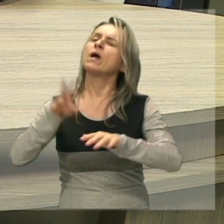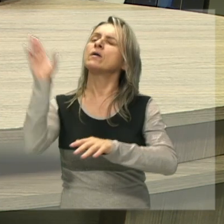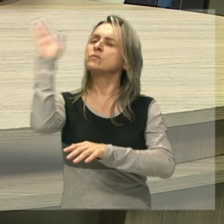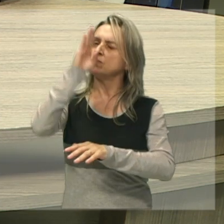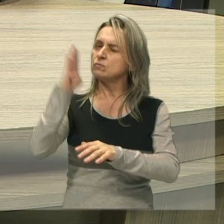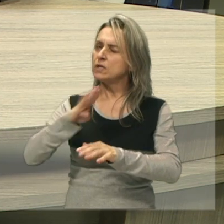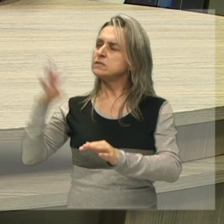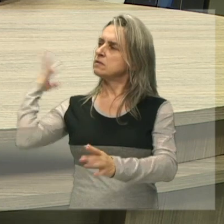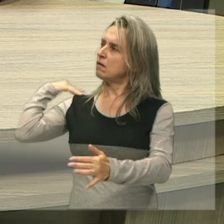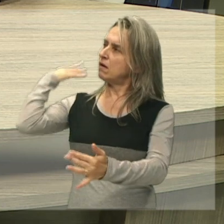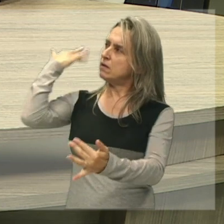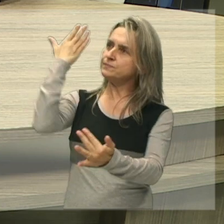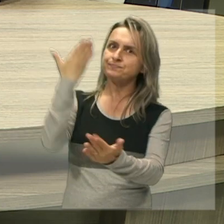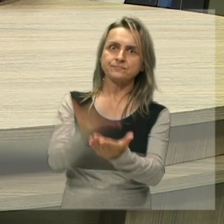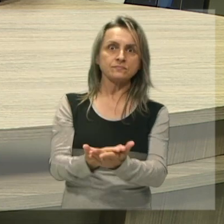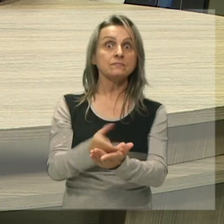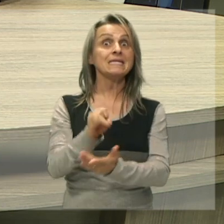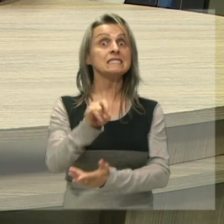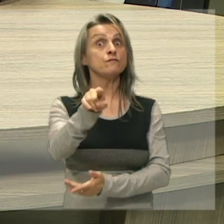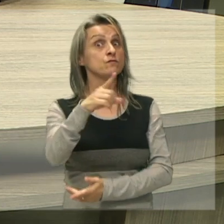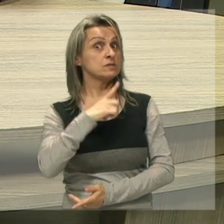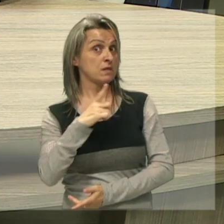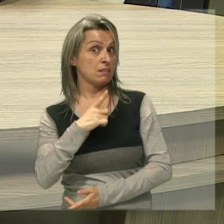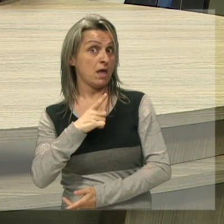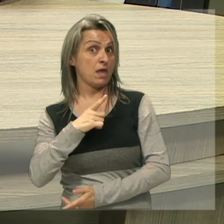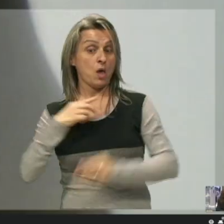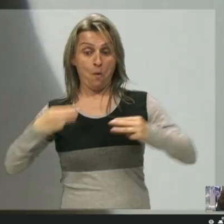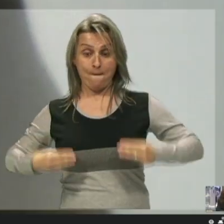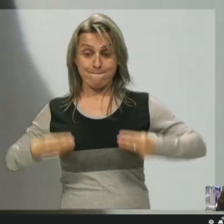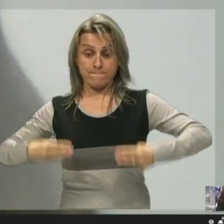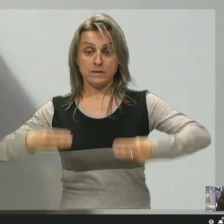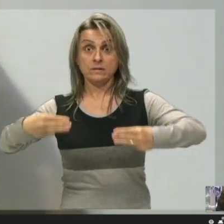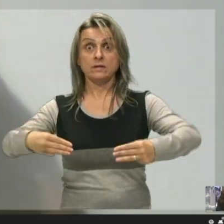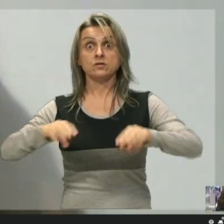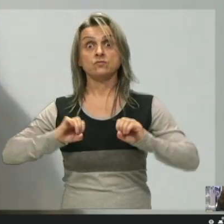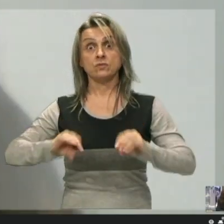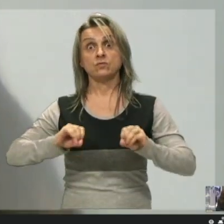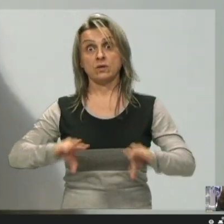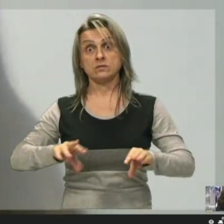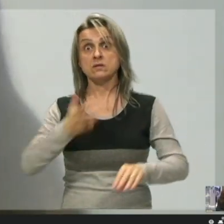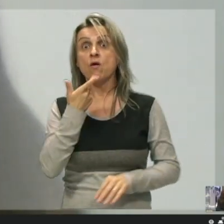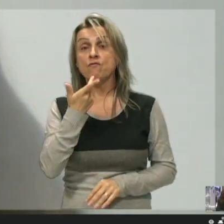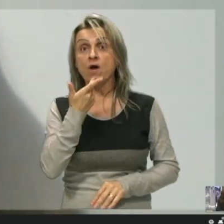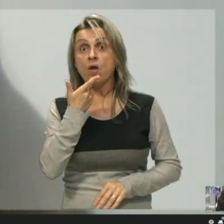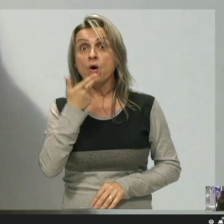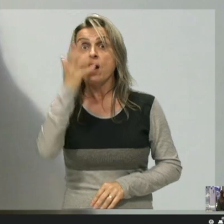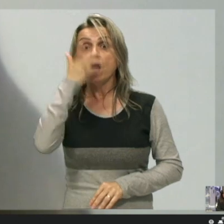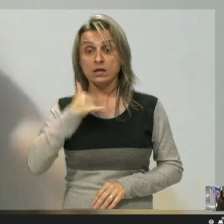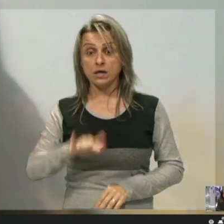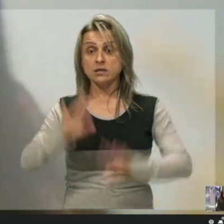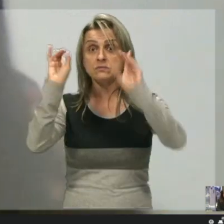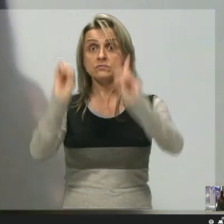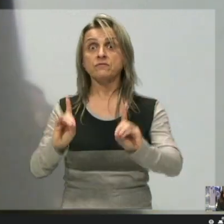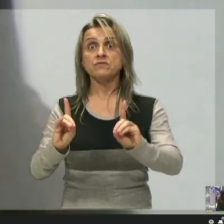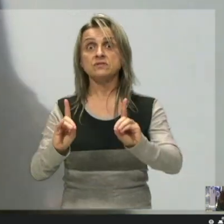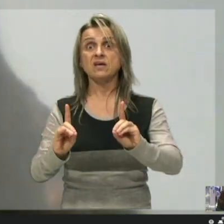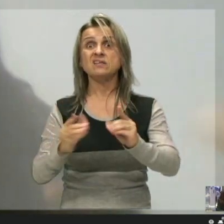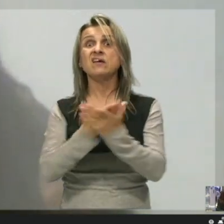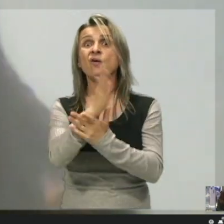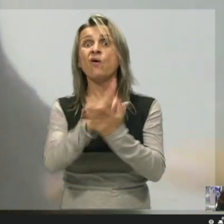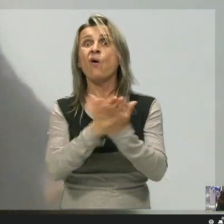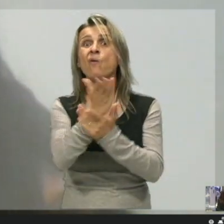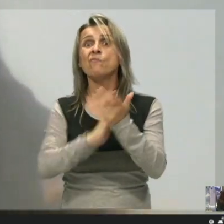tem um governo que o ministro da Educação fala que crianças com deficiência atrapalham em sala de aula, você faz com que essas pessoas